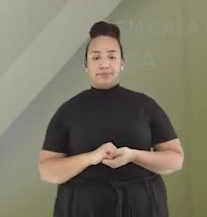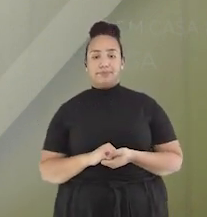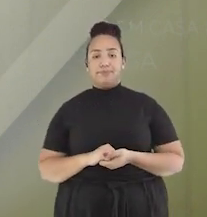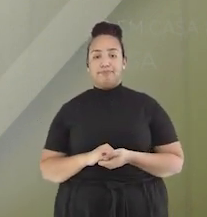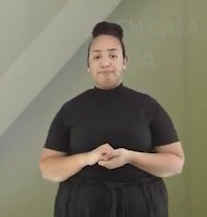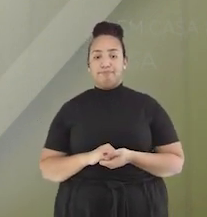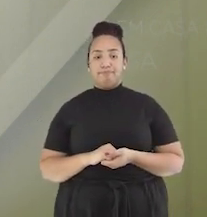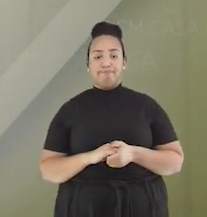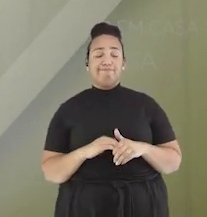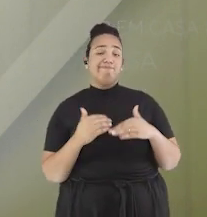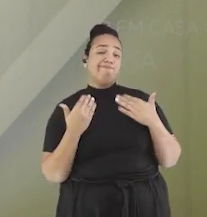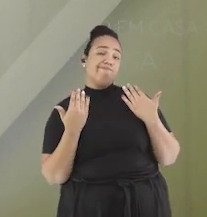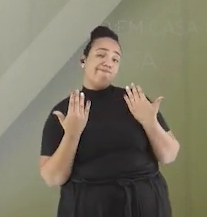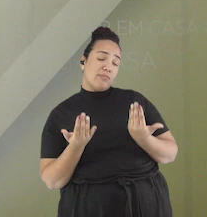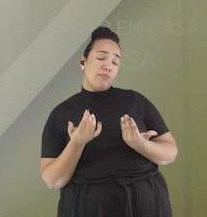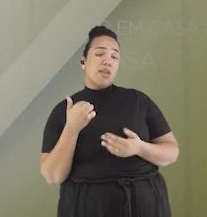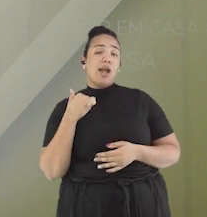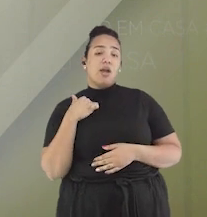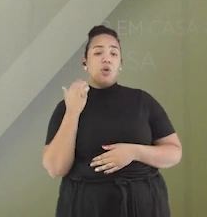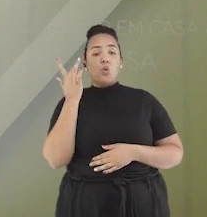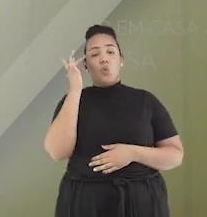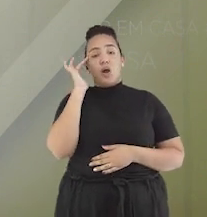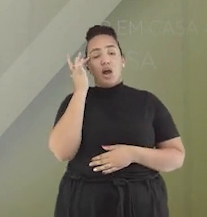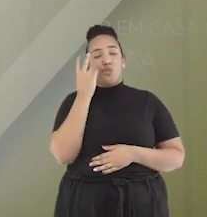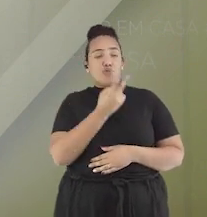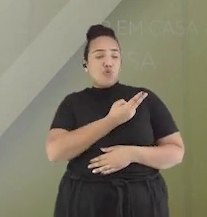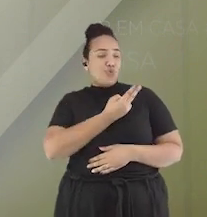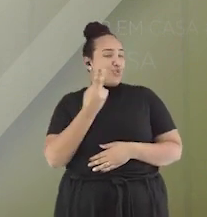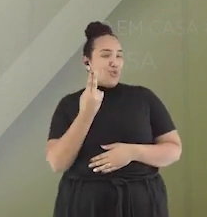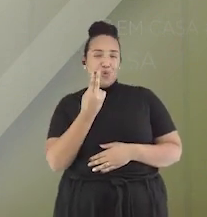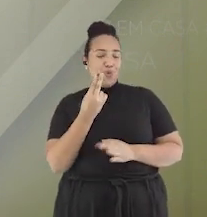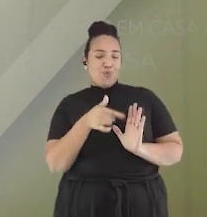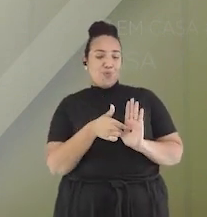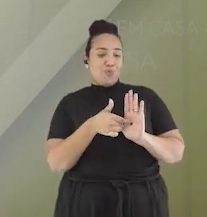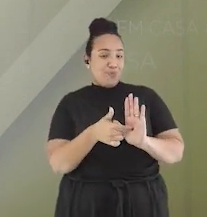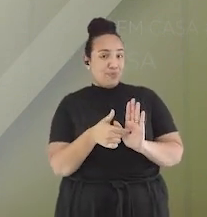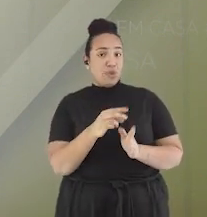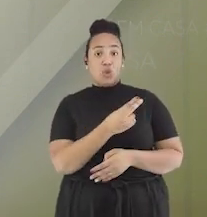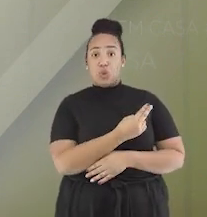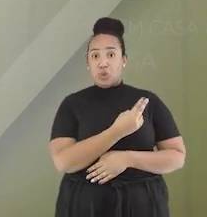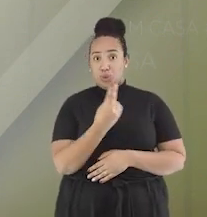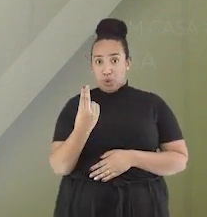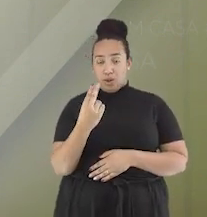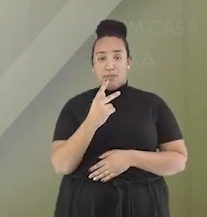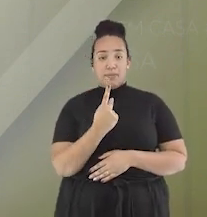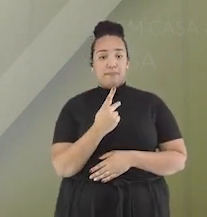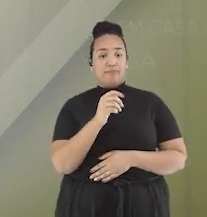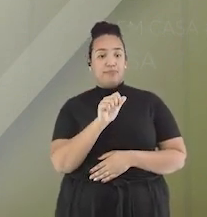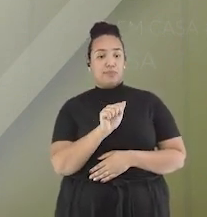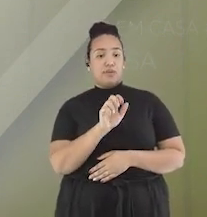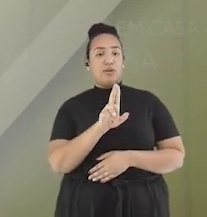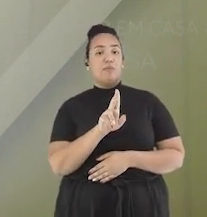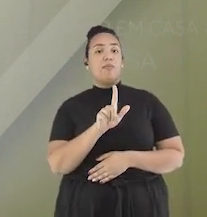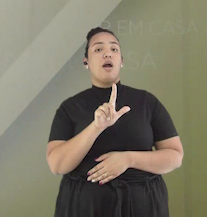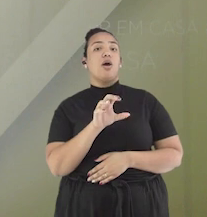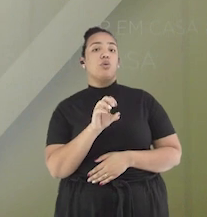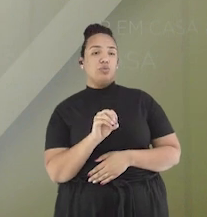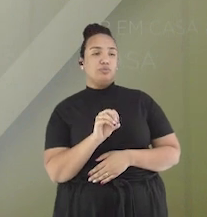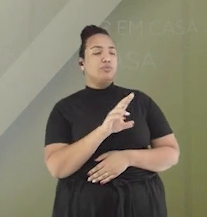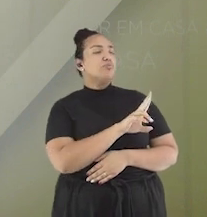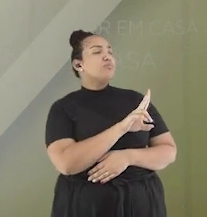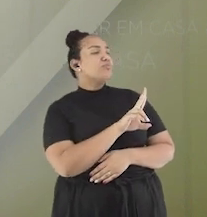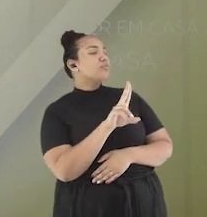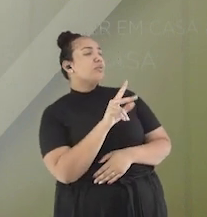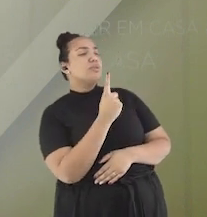aí. Bom, acho que ainda não falei o meu nome. Me chamo Paulo. Qual é o